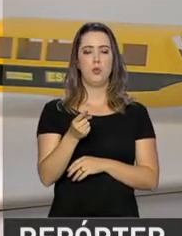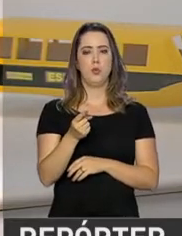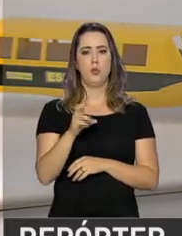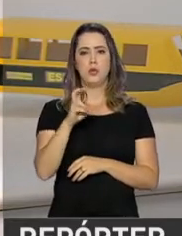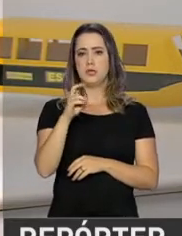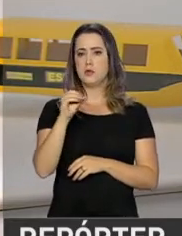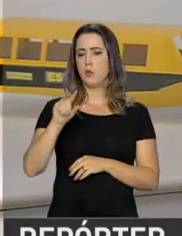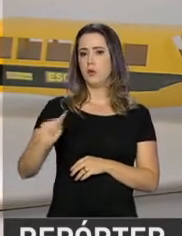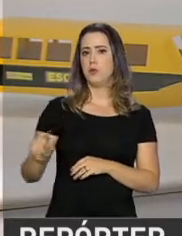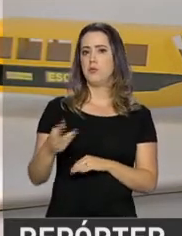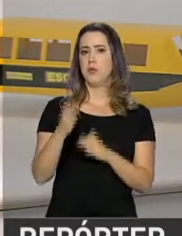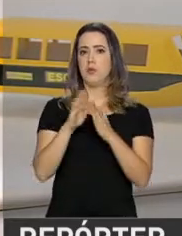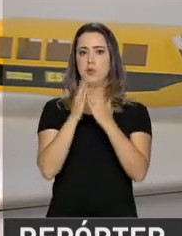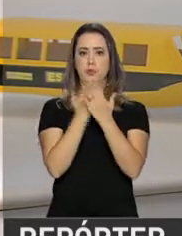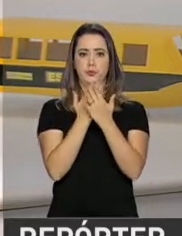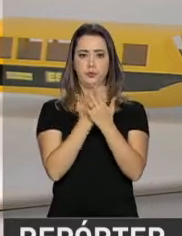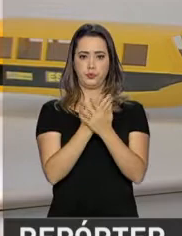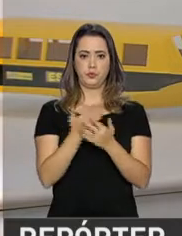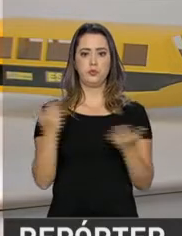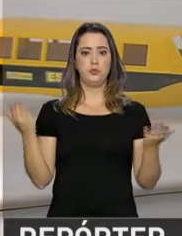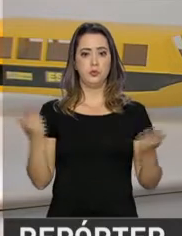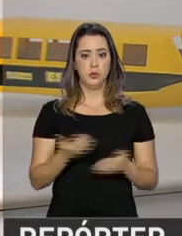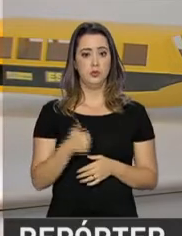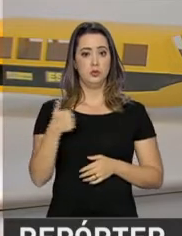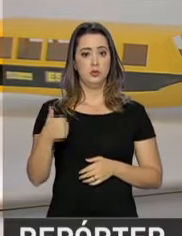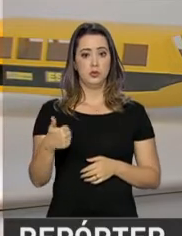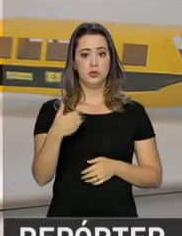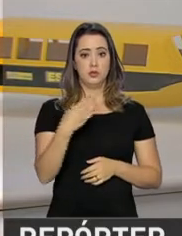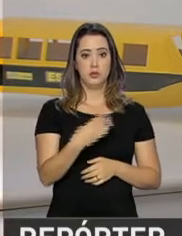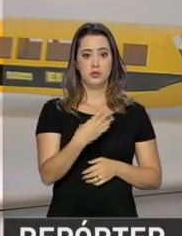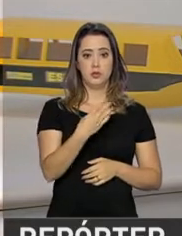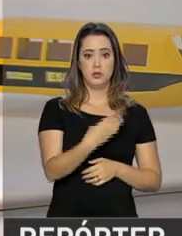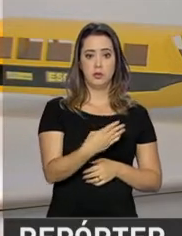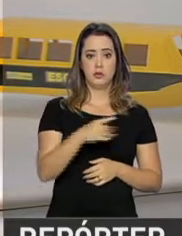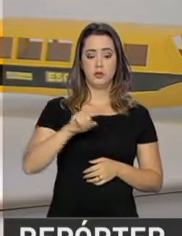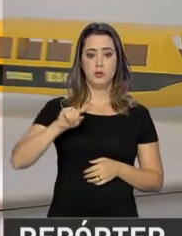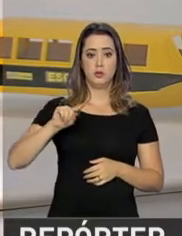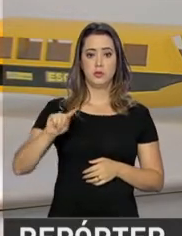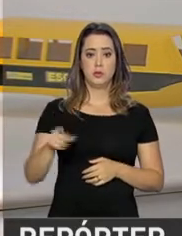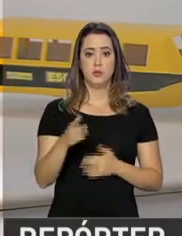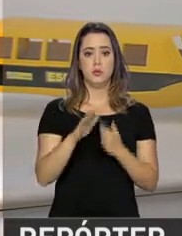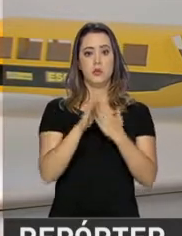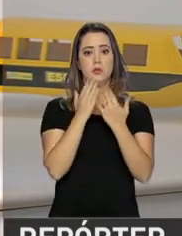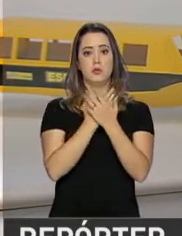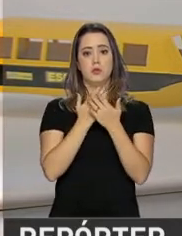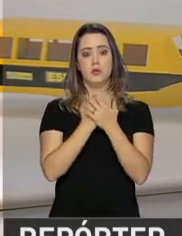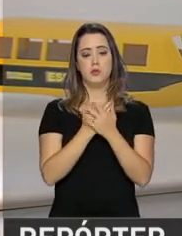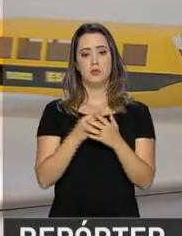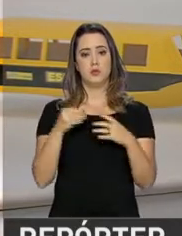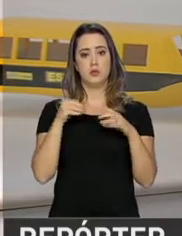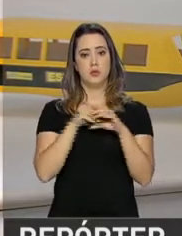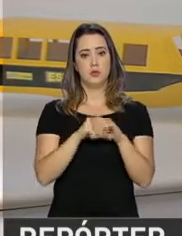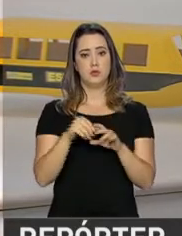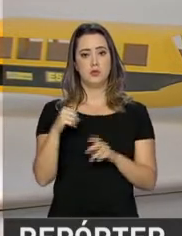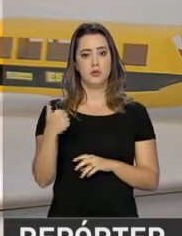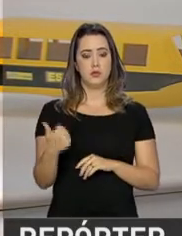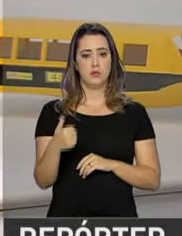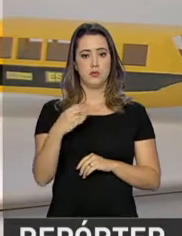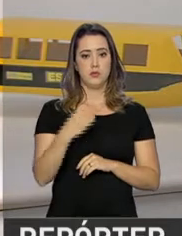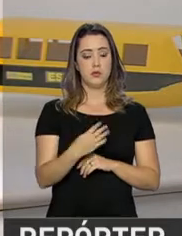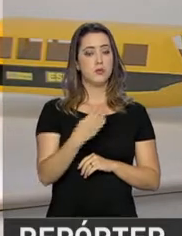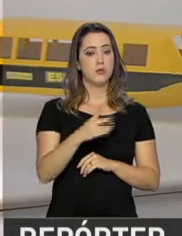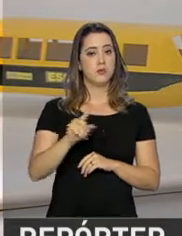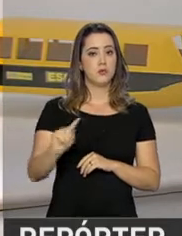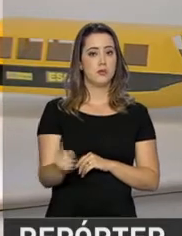hoje nós temos um universo de 144 escolas dentro dessas 144 mil